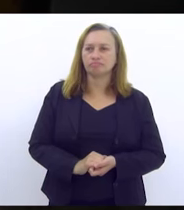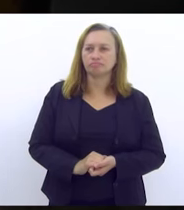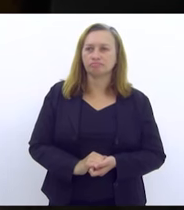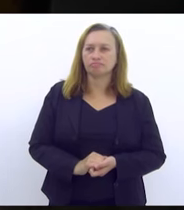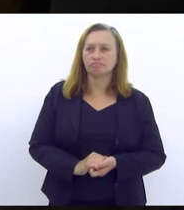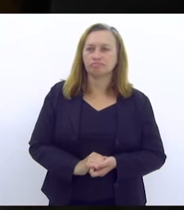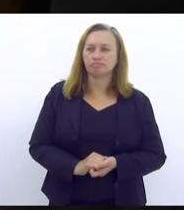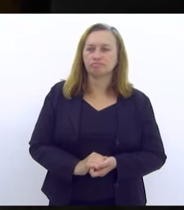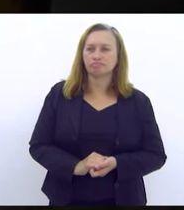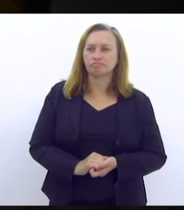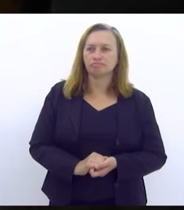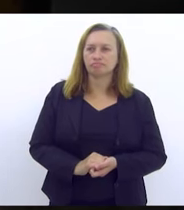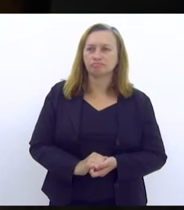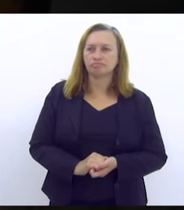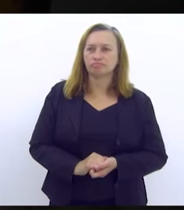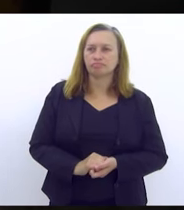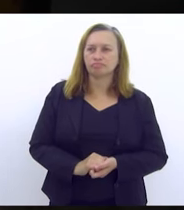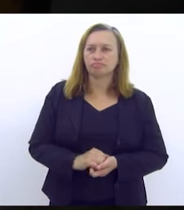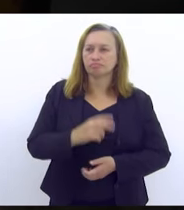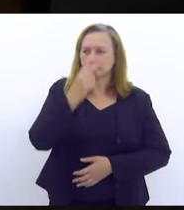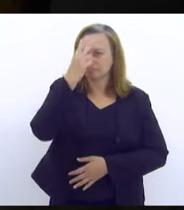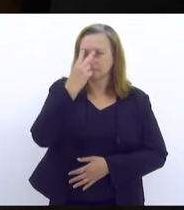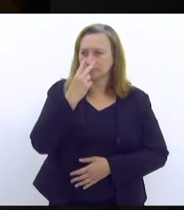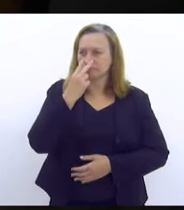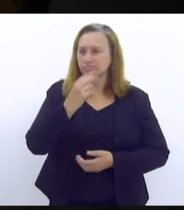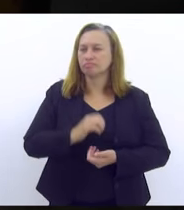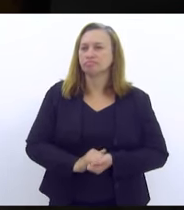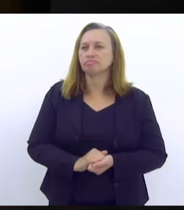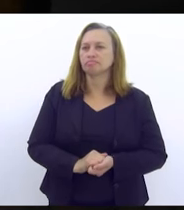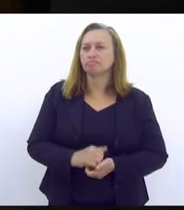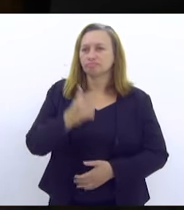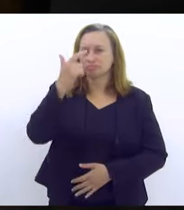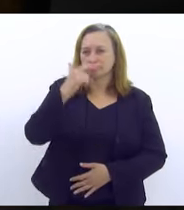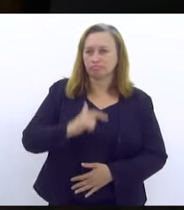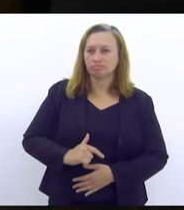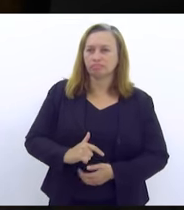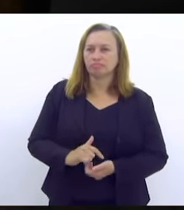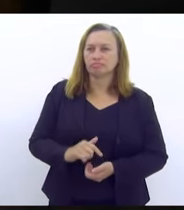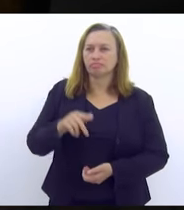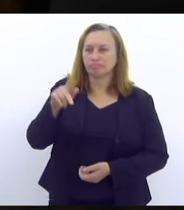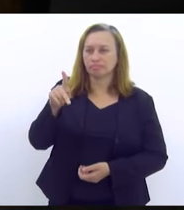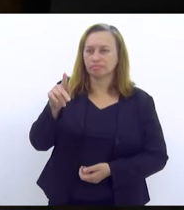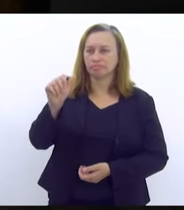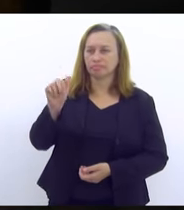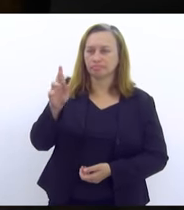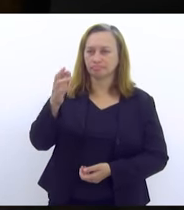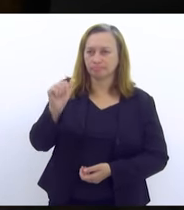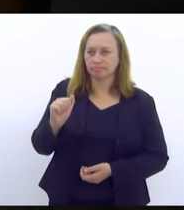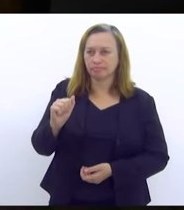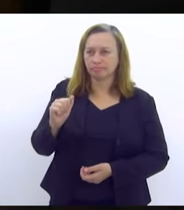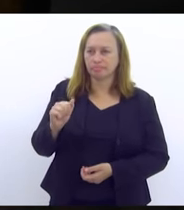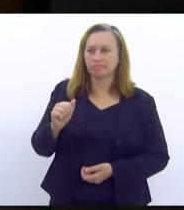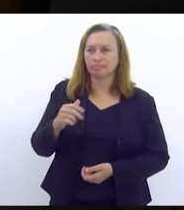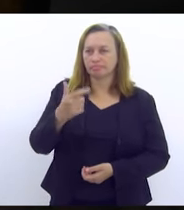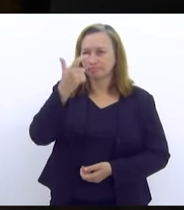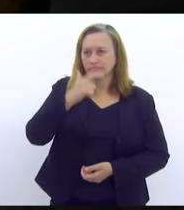têm alguma deficiência visual. Eu sou parda, mas me autodeclaro